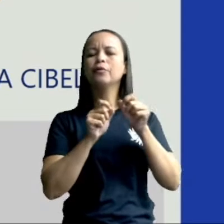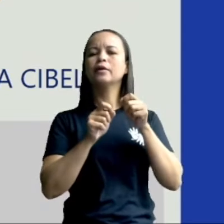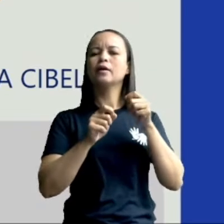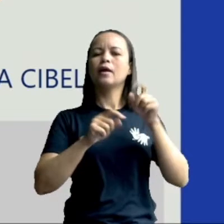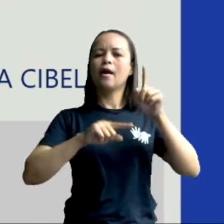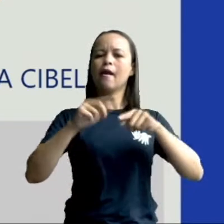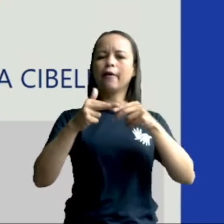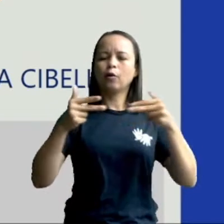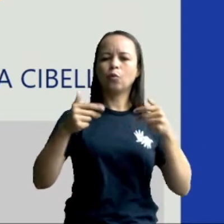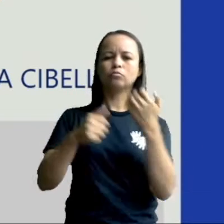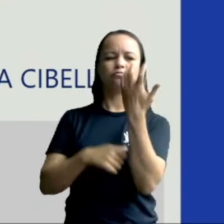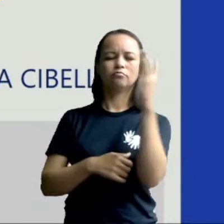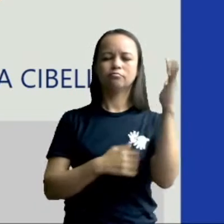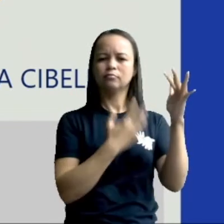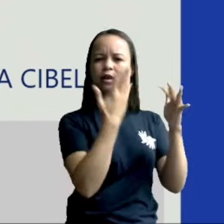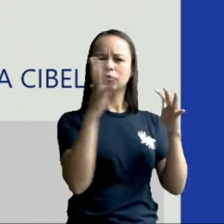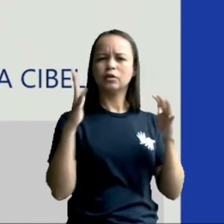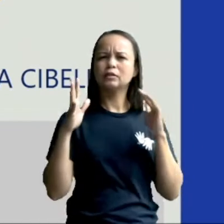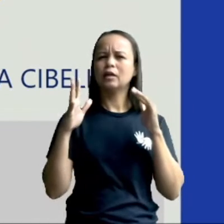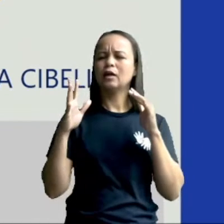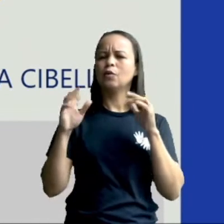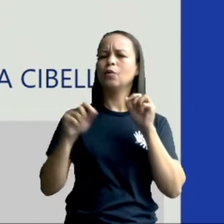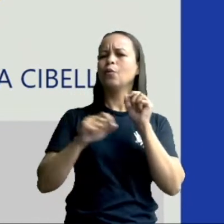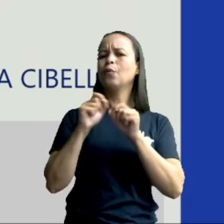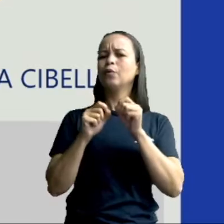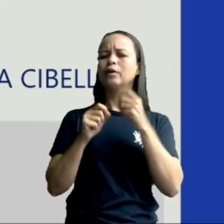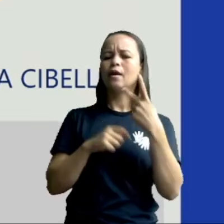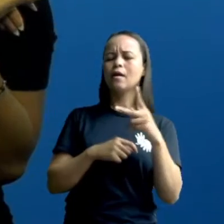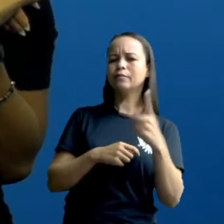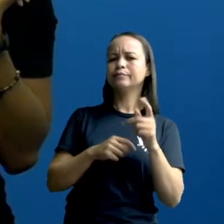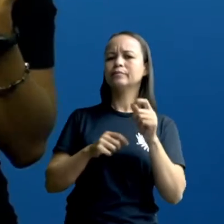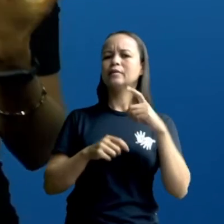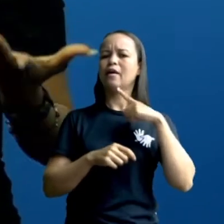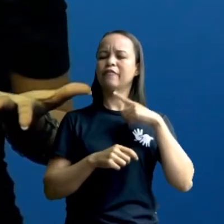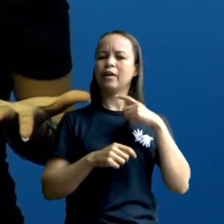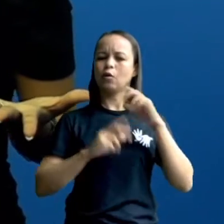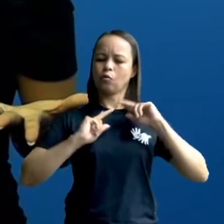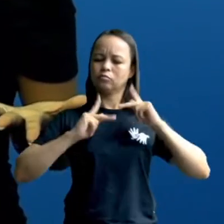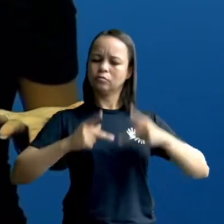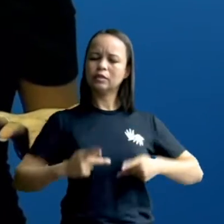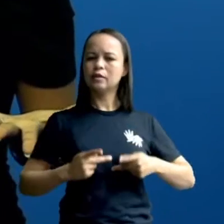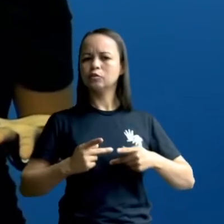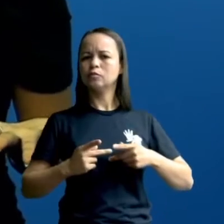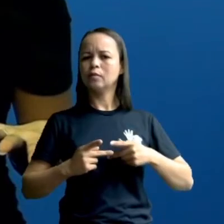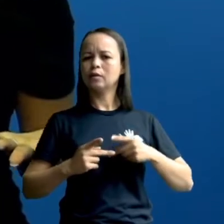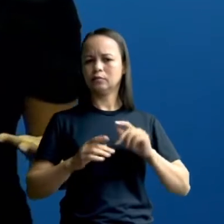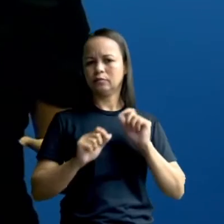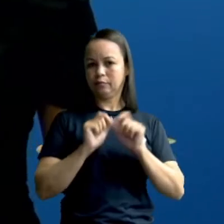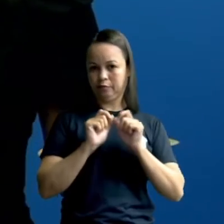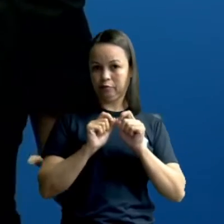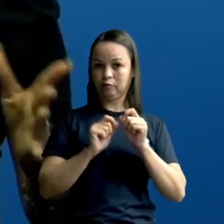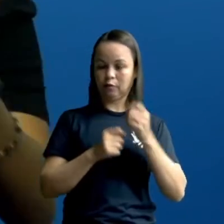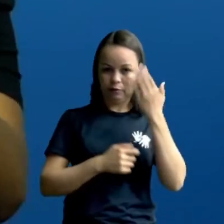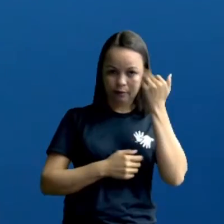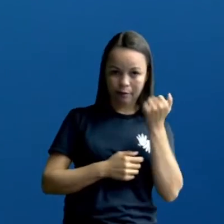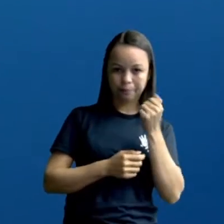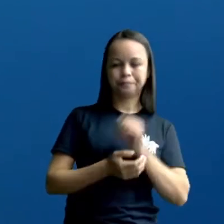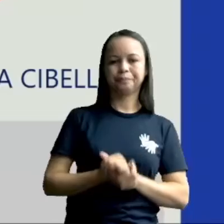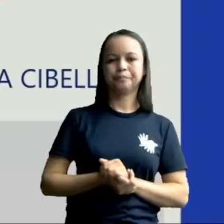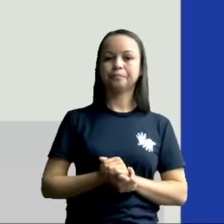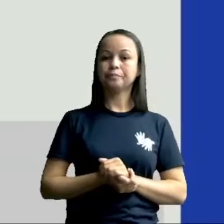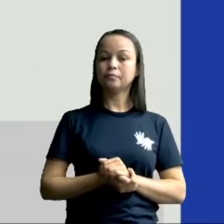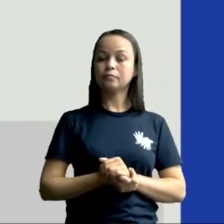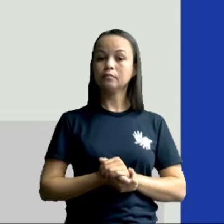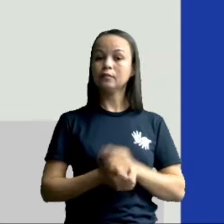E o que é que esses recursos da natureza têm a ver com a gente, seres humanos? O que é que tem a ver? Vamos lá saber?